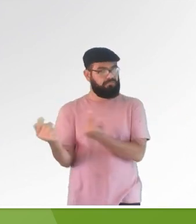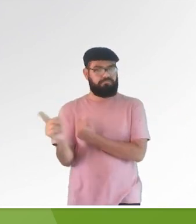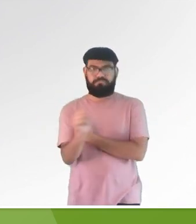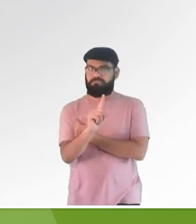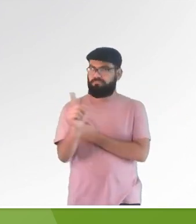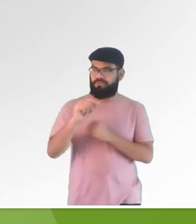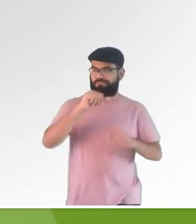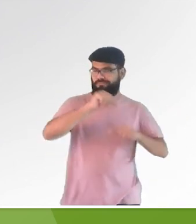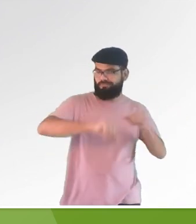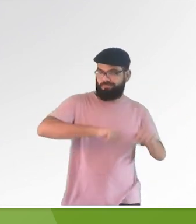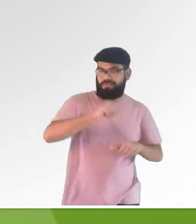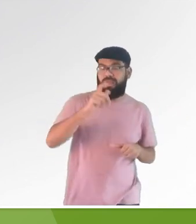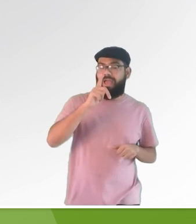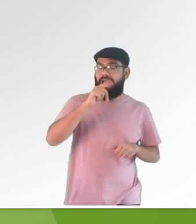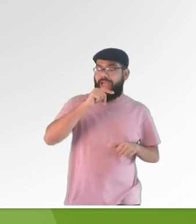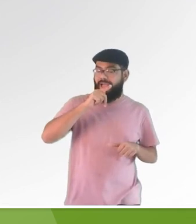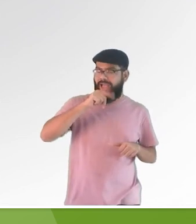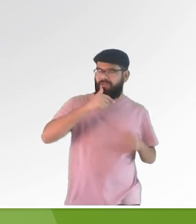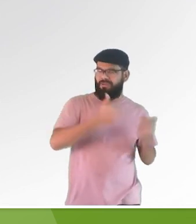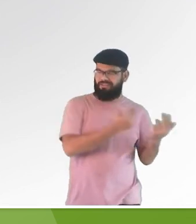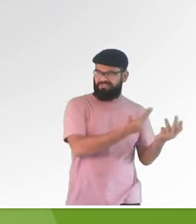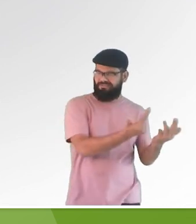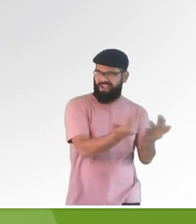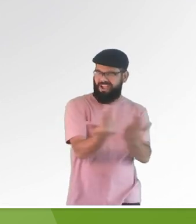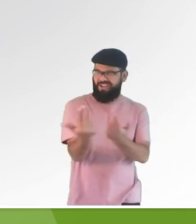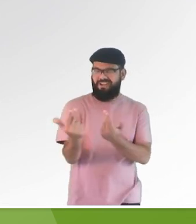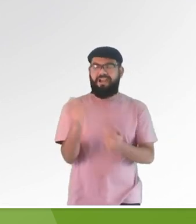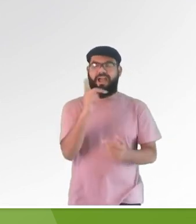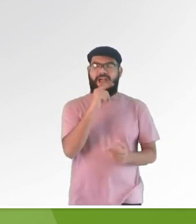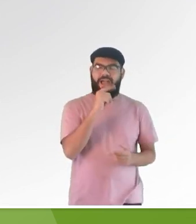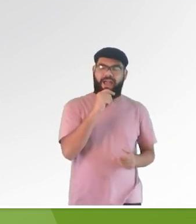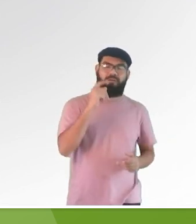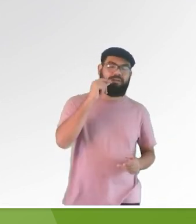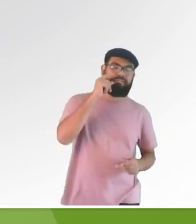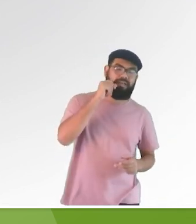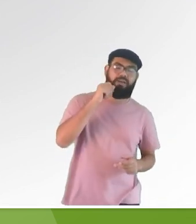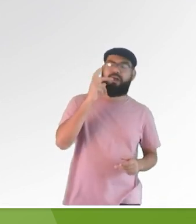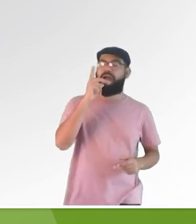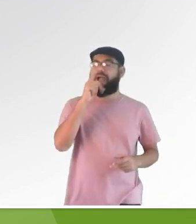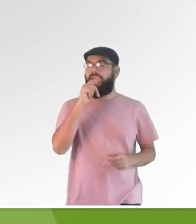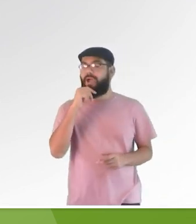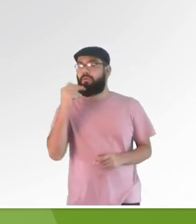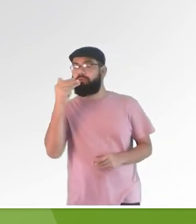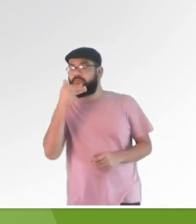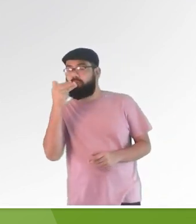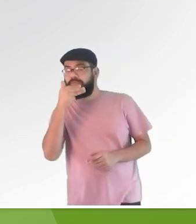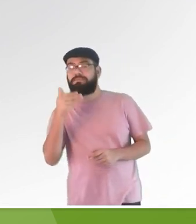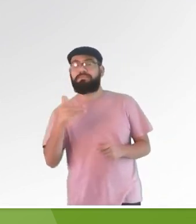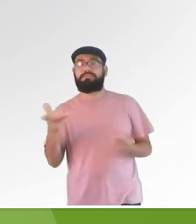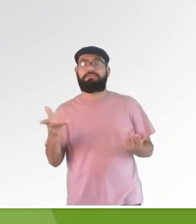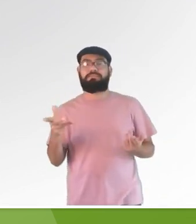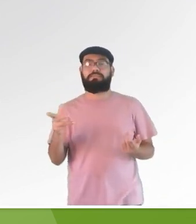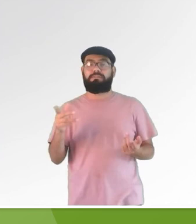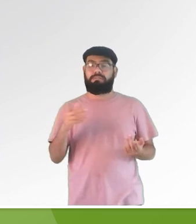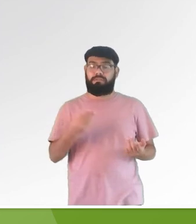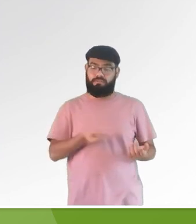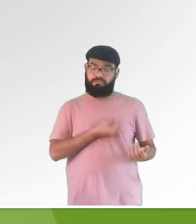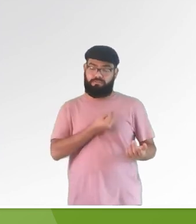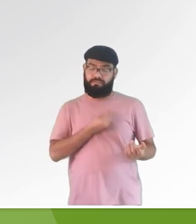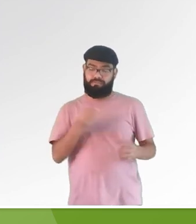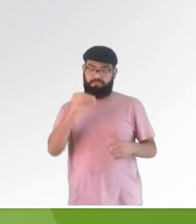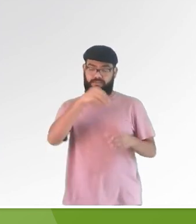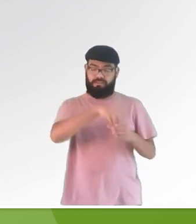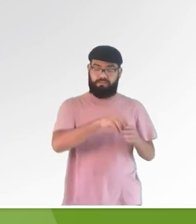água, ela não é idêntica. A gente vai ter água salgada, a gente vai ter água doce. E os seres vivos que vão viver nesses ambientes, eles